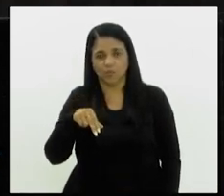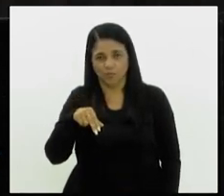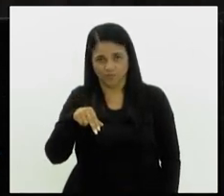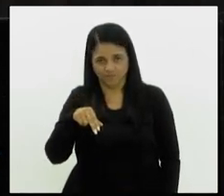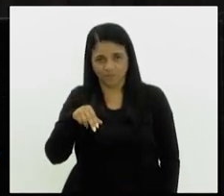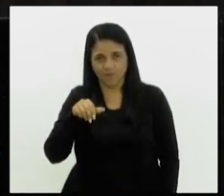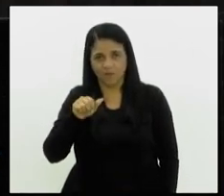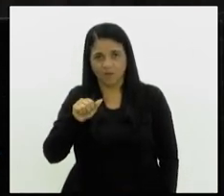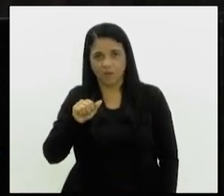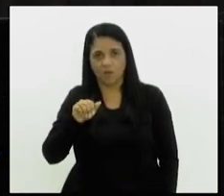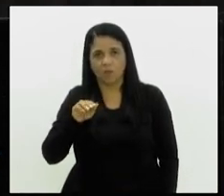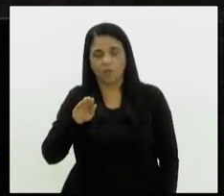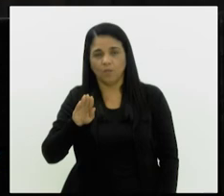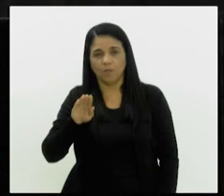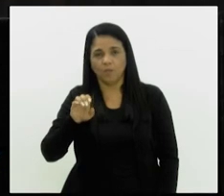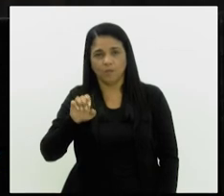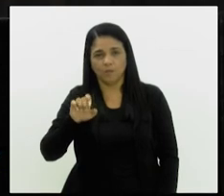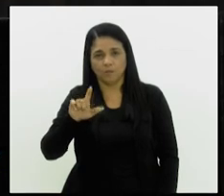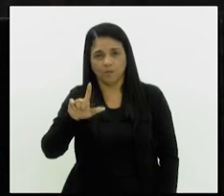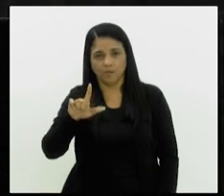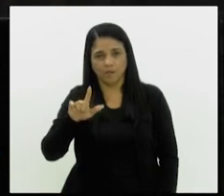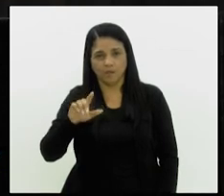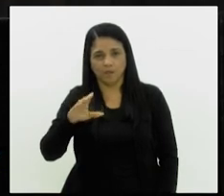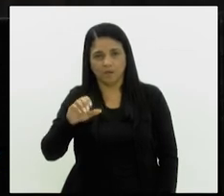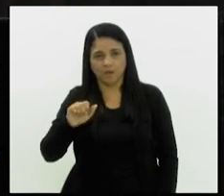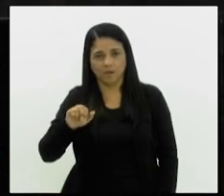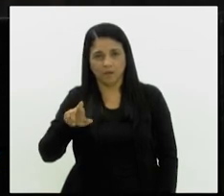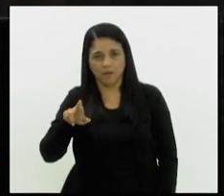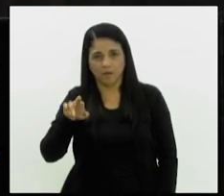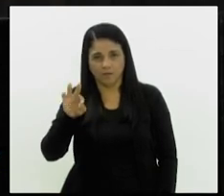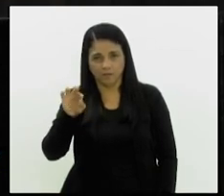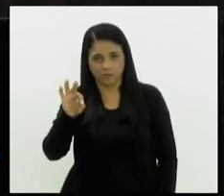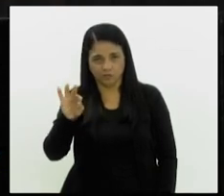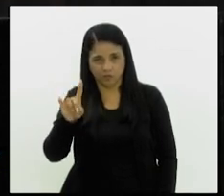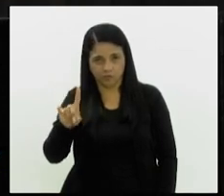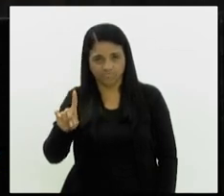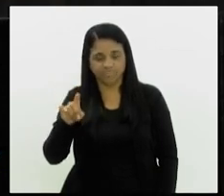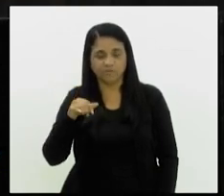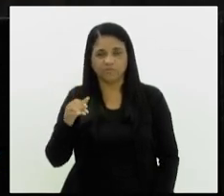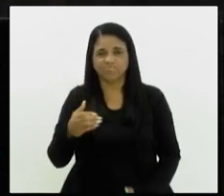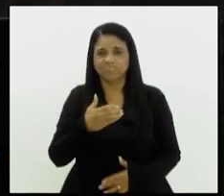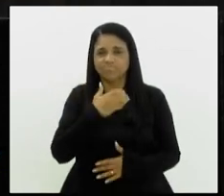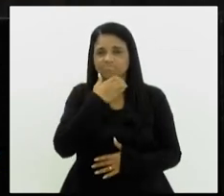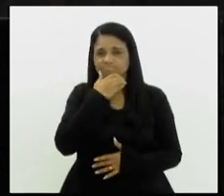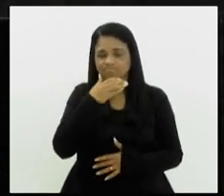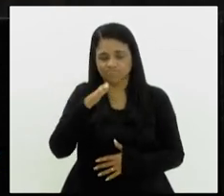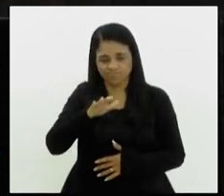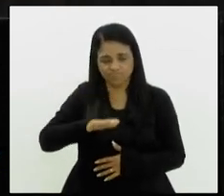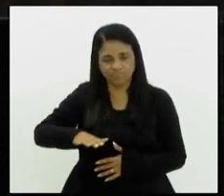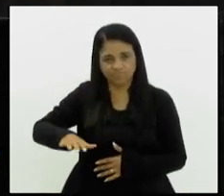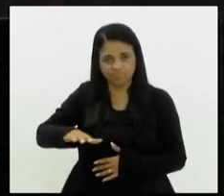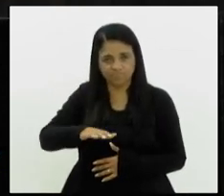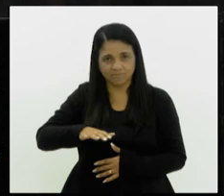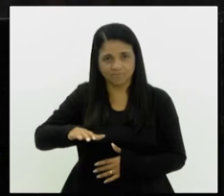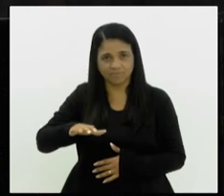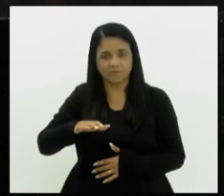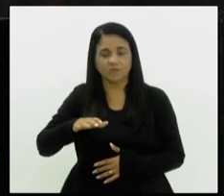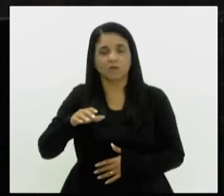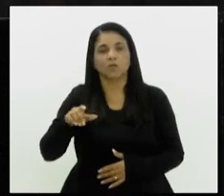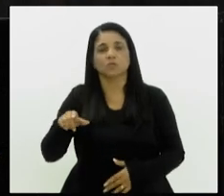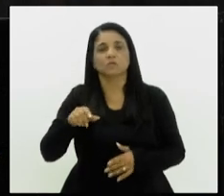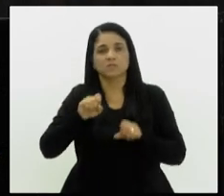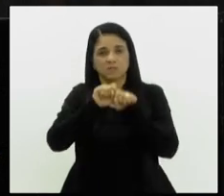críticos da nossa região metropolitana, com o sistema Guandu quase